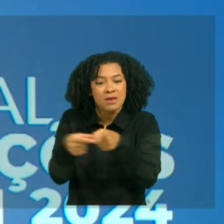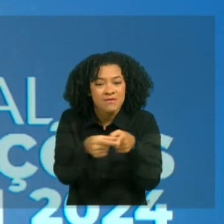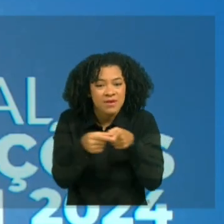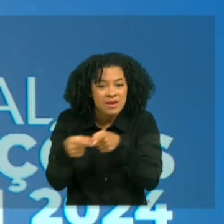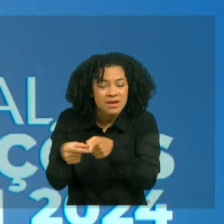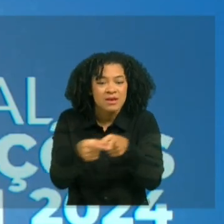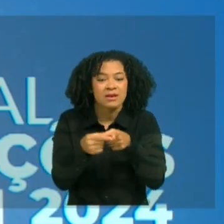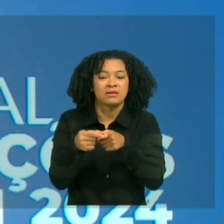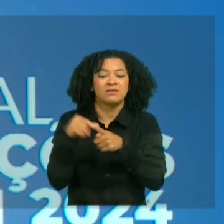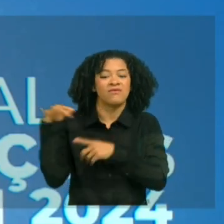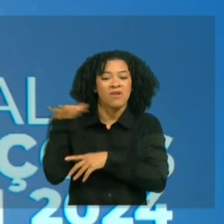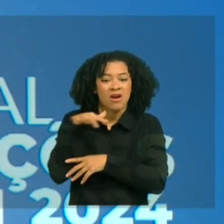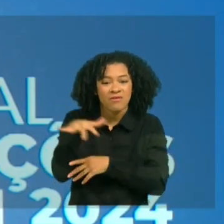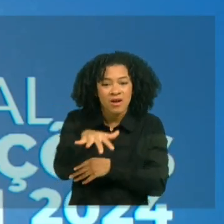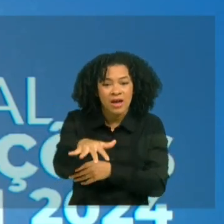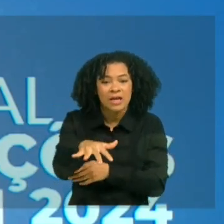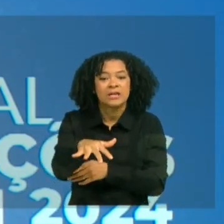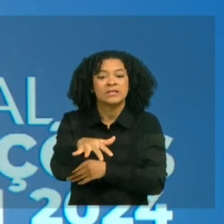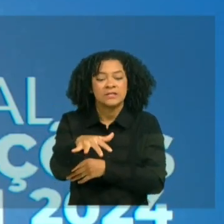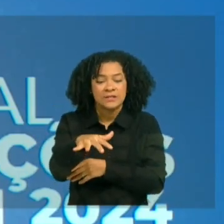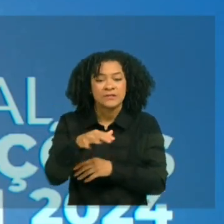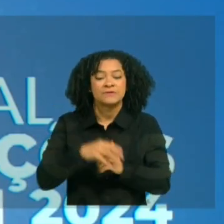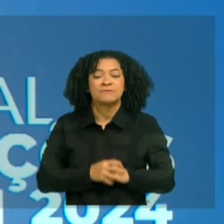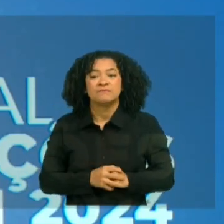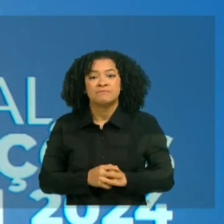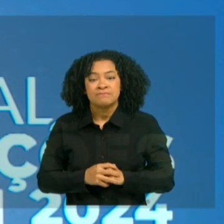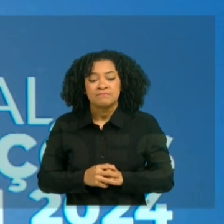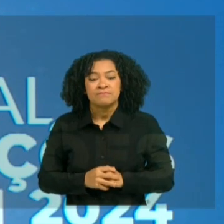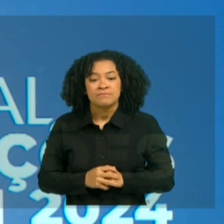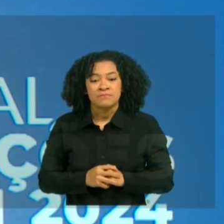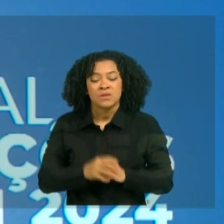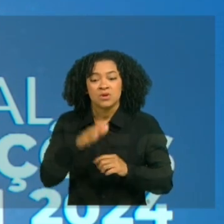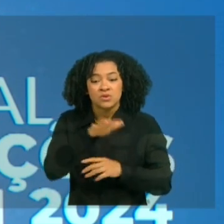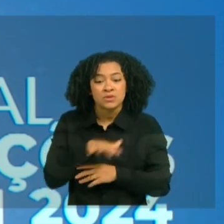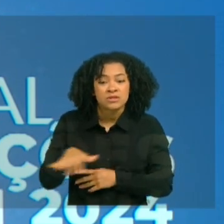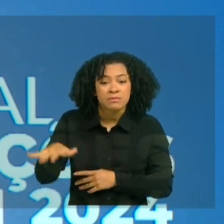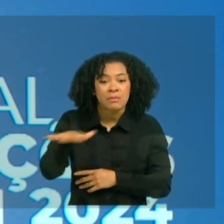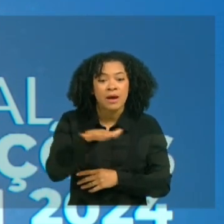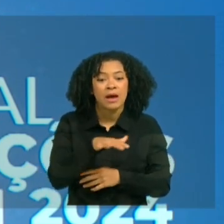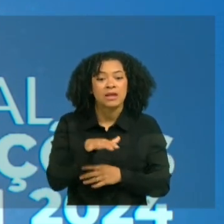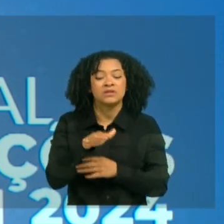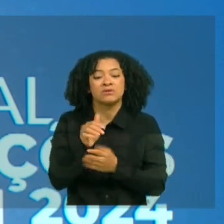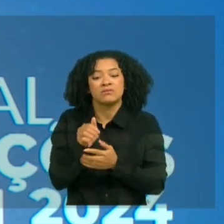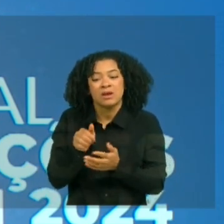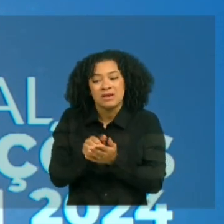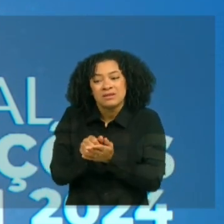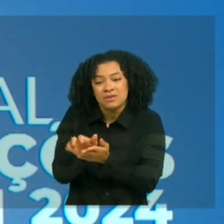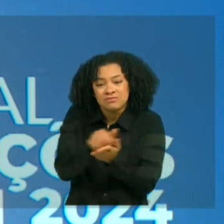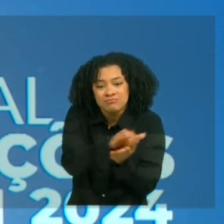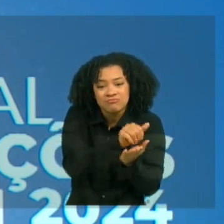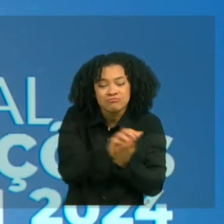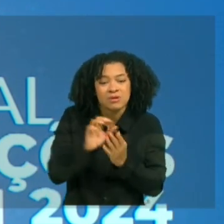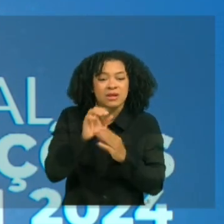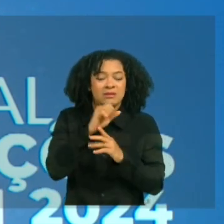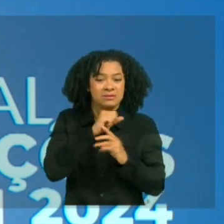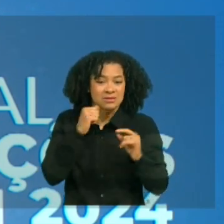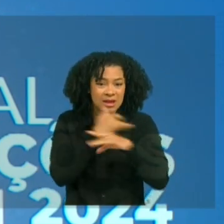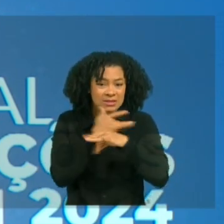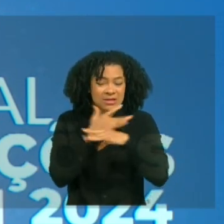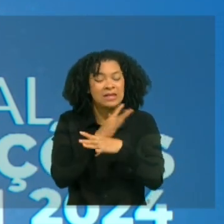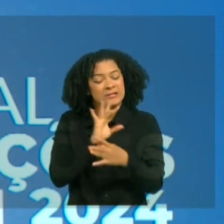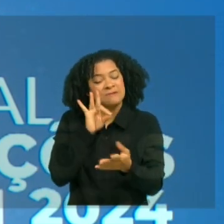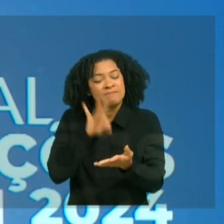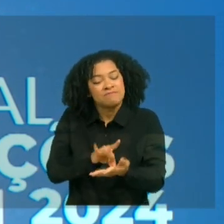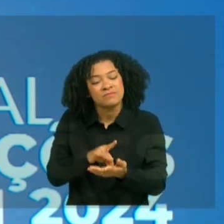né das favelas dos favel né dos espaços excluídos da cidade é de fato muito